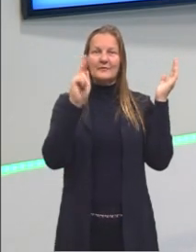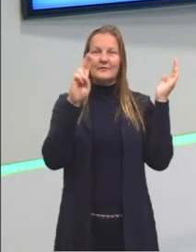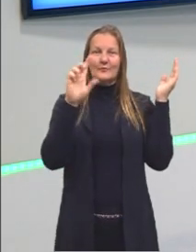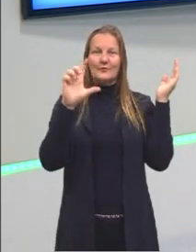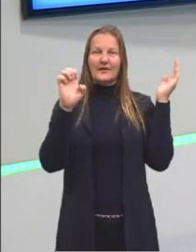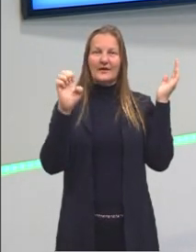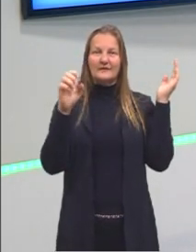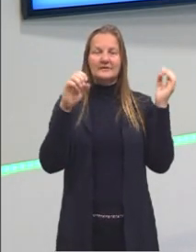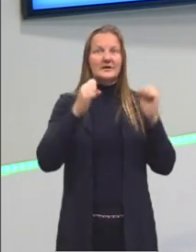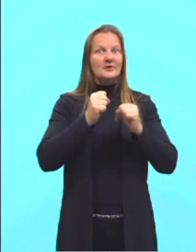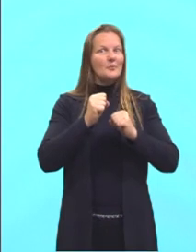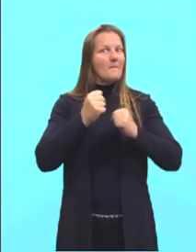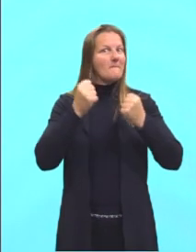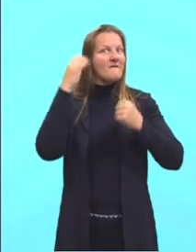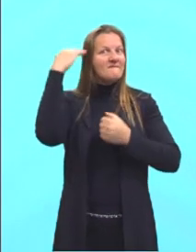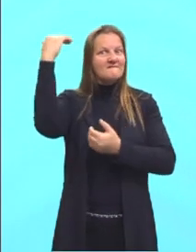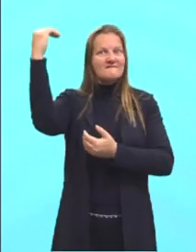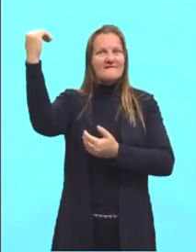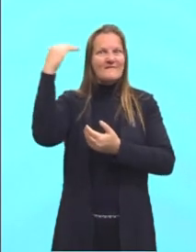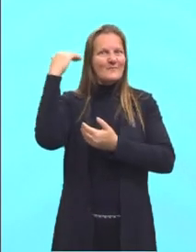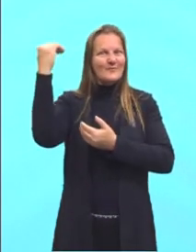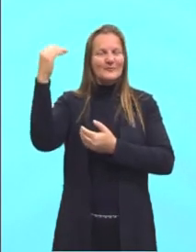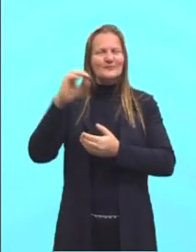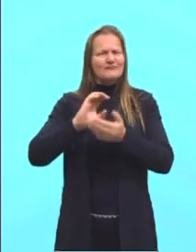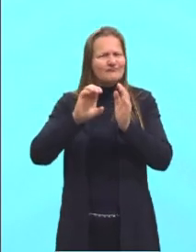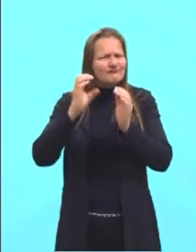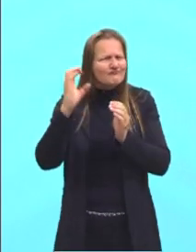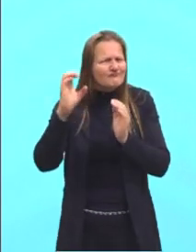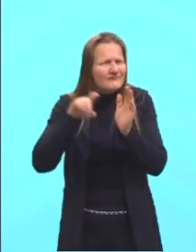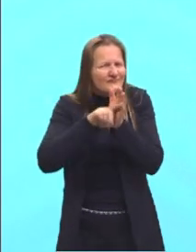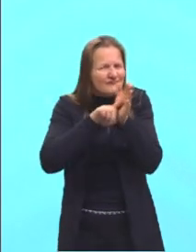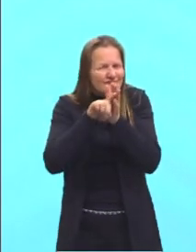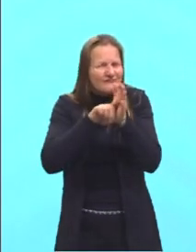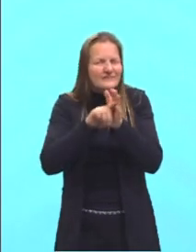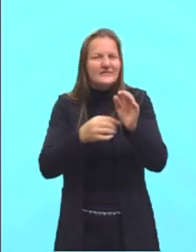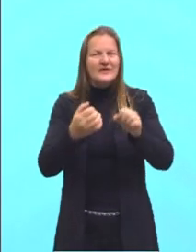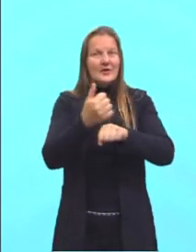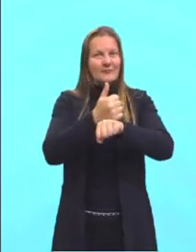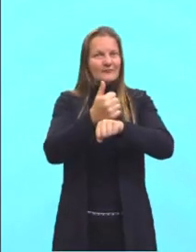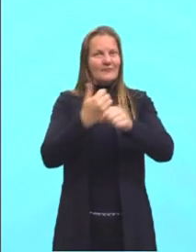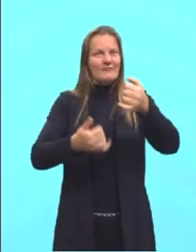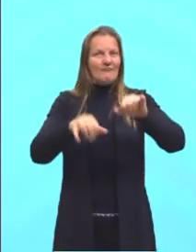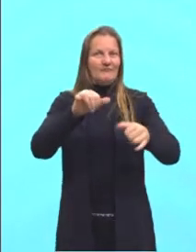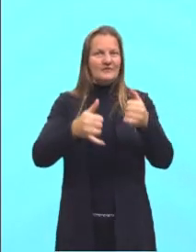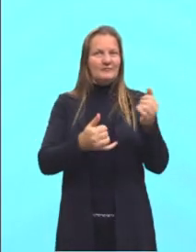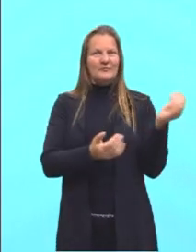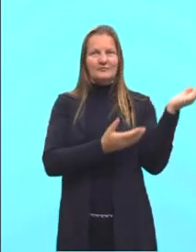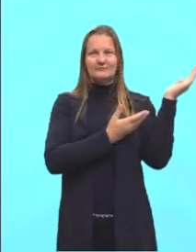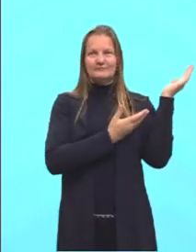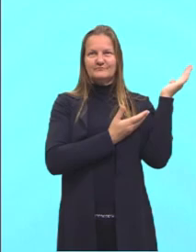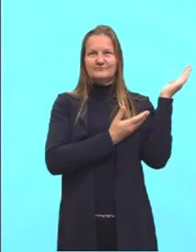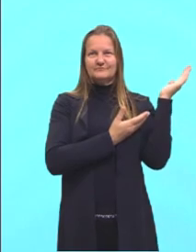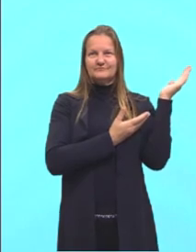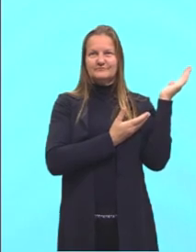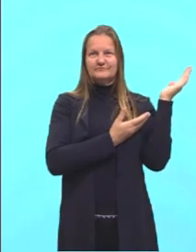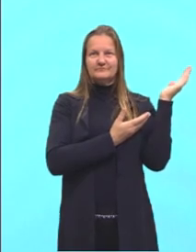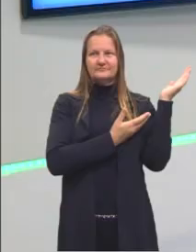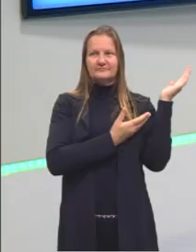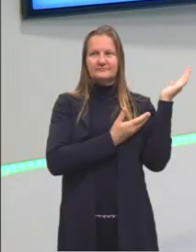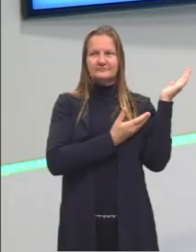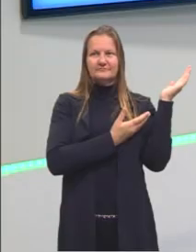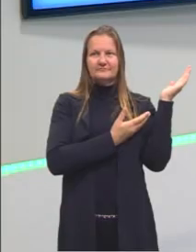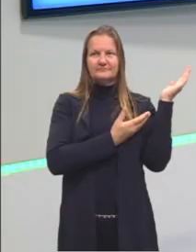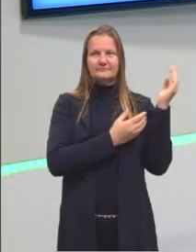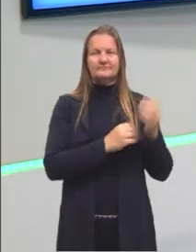visualizarem grande cientista que foi na com esses três postulados aí fundamentais para química